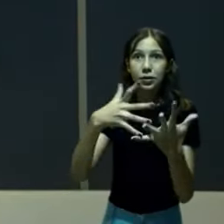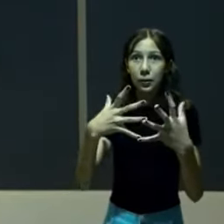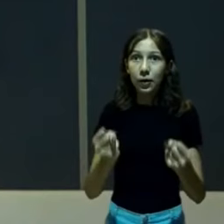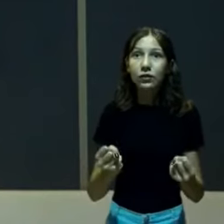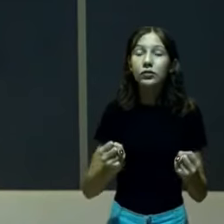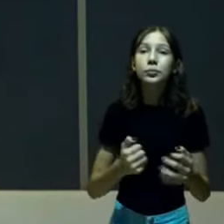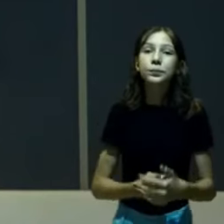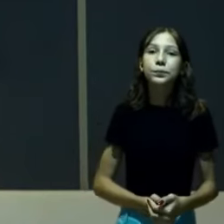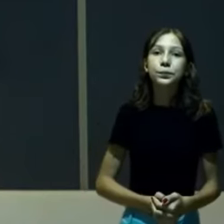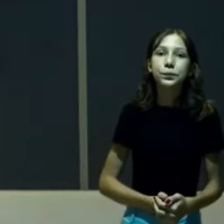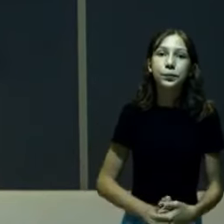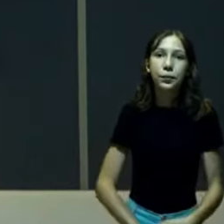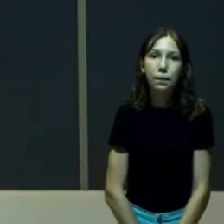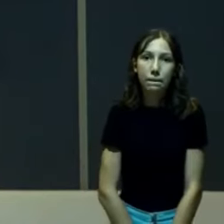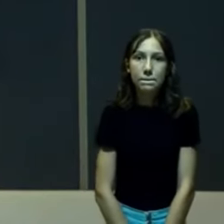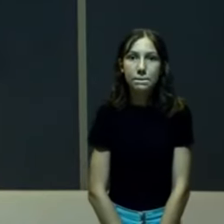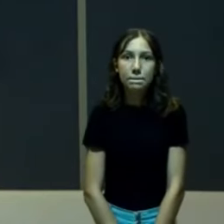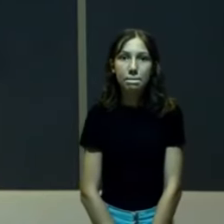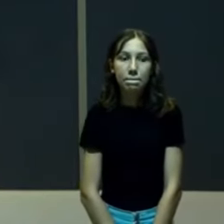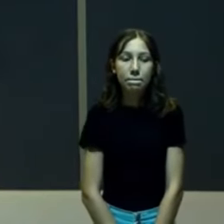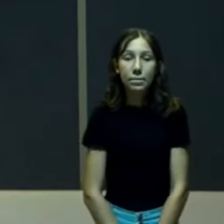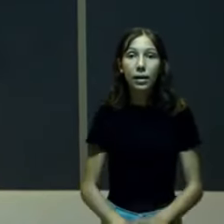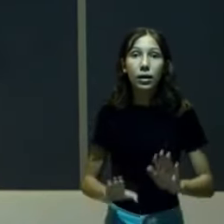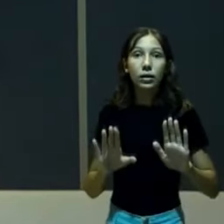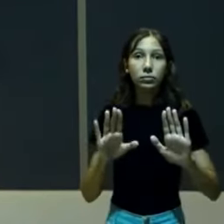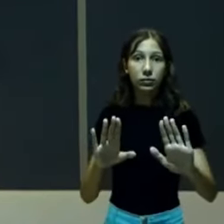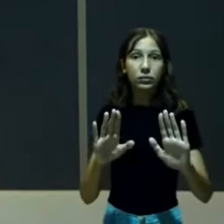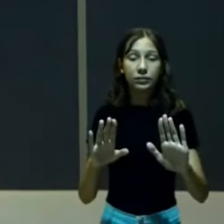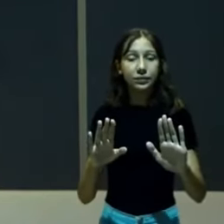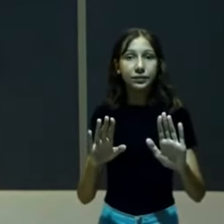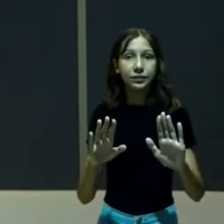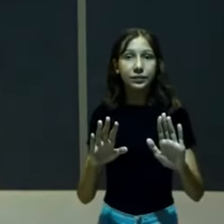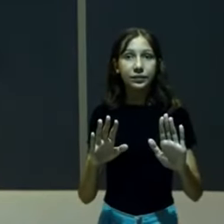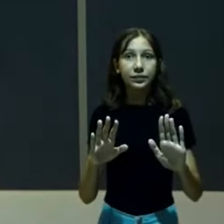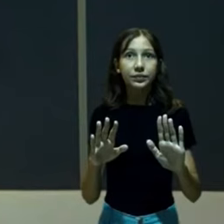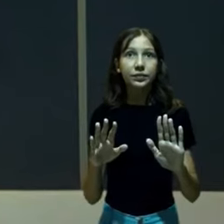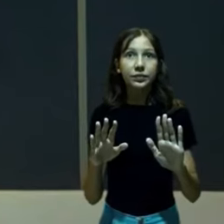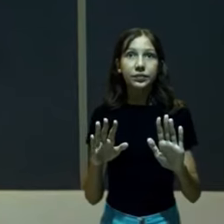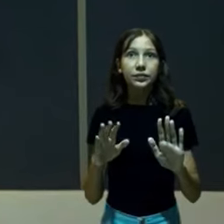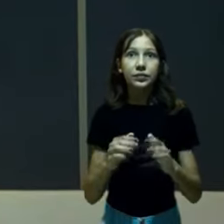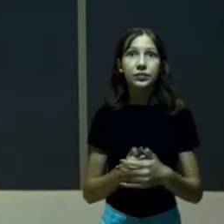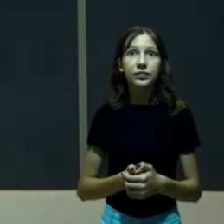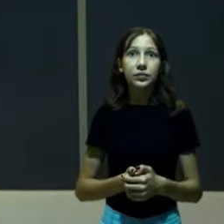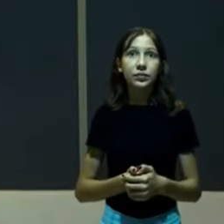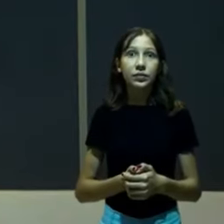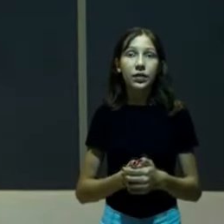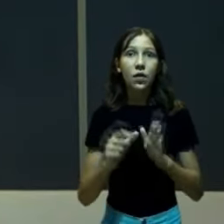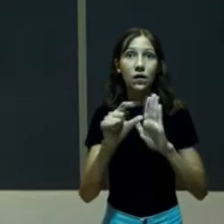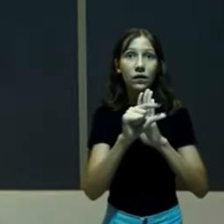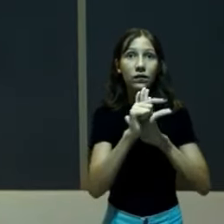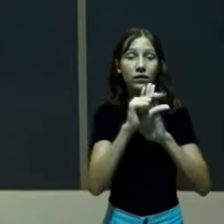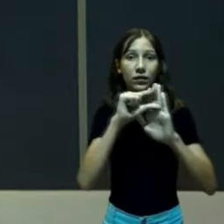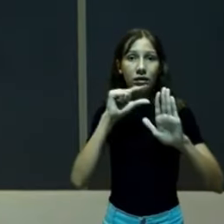orar com você. Mas antes de orar, Eu quero que este versículo fique gravado